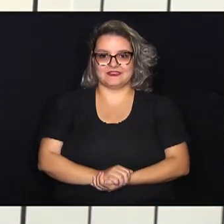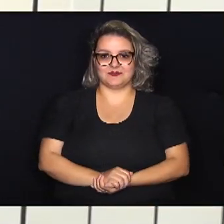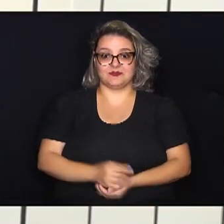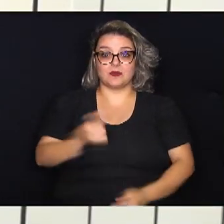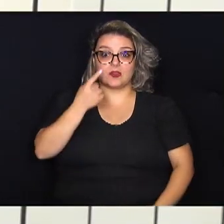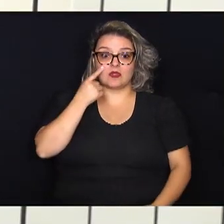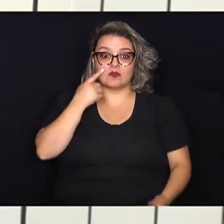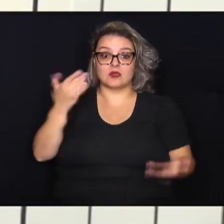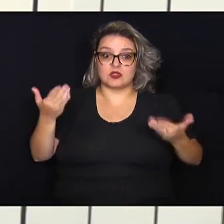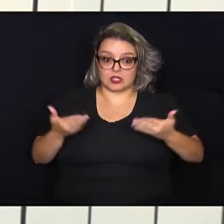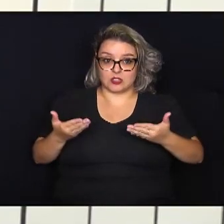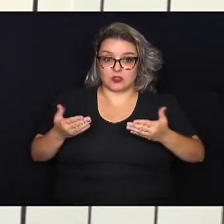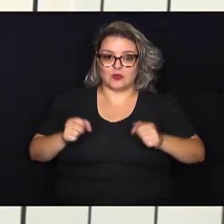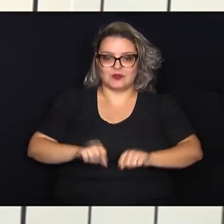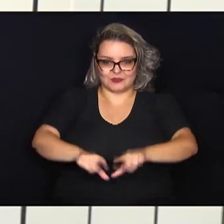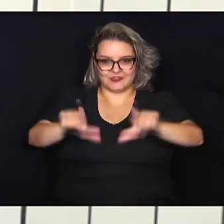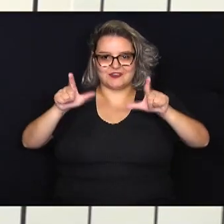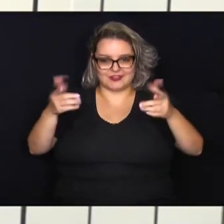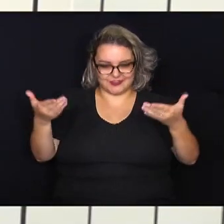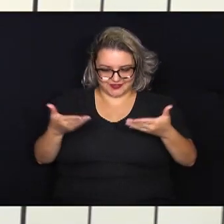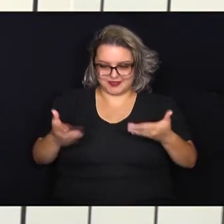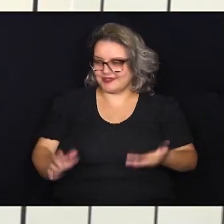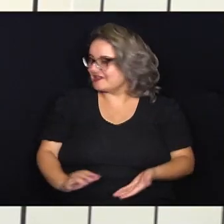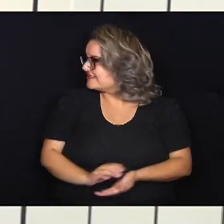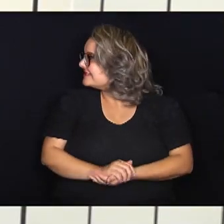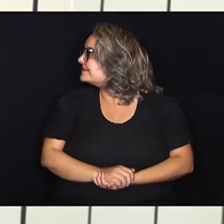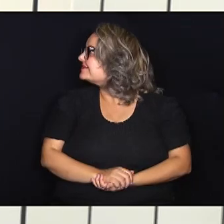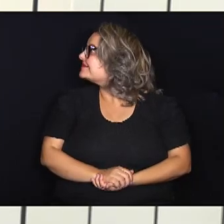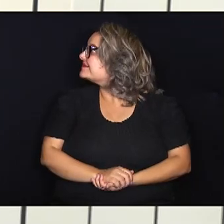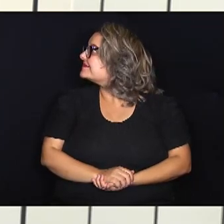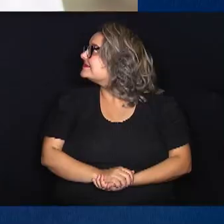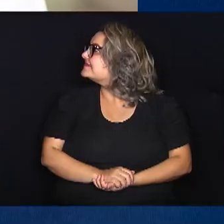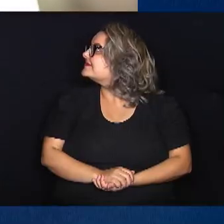agora os destaques da edição de hoje.